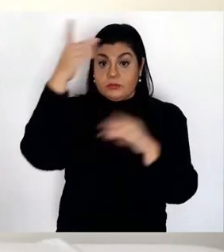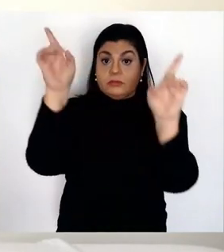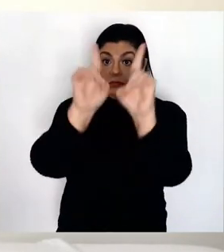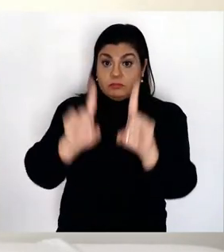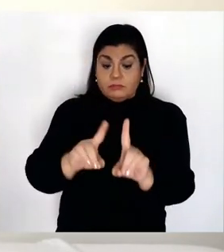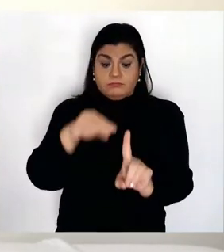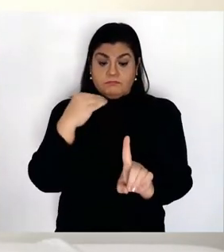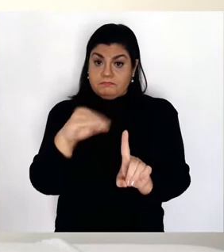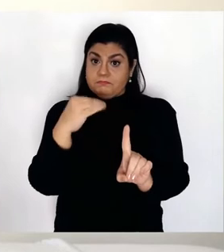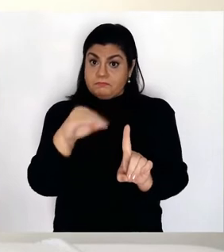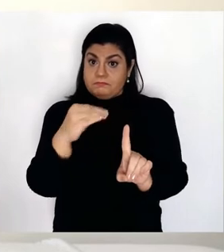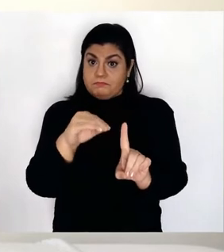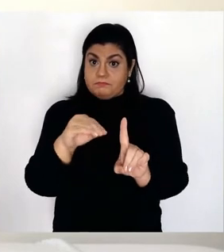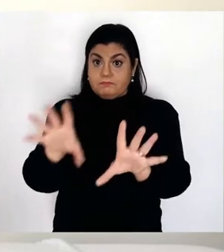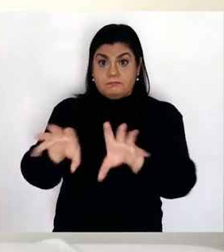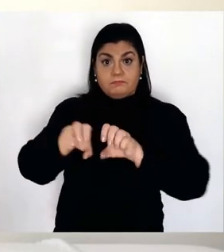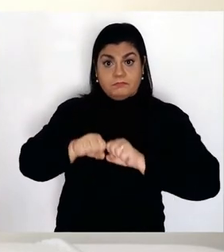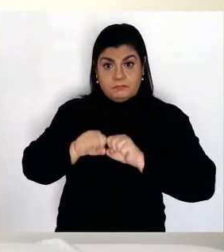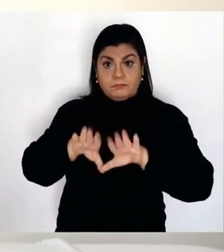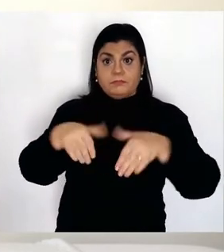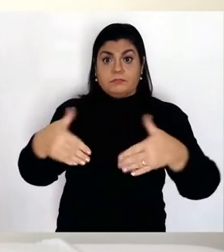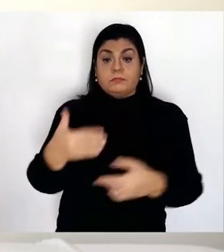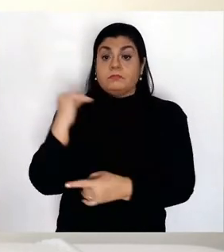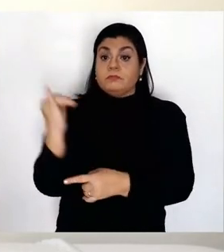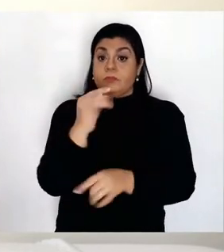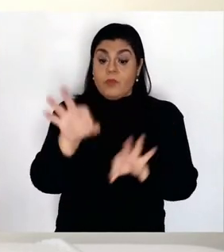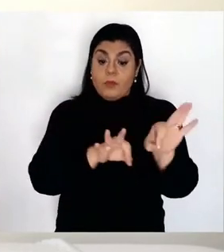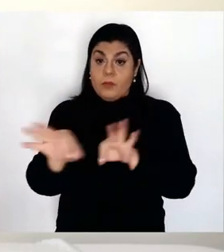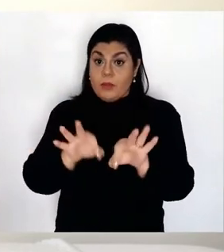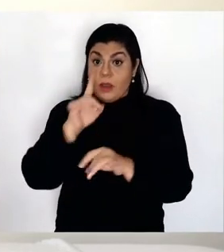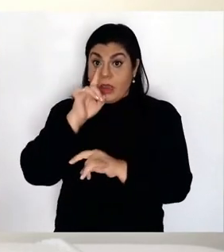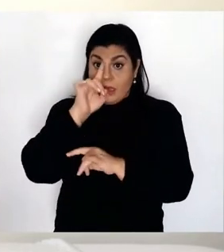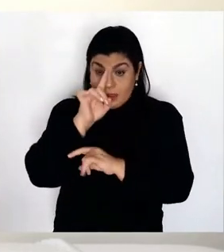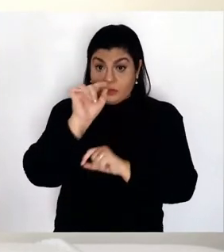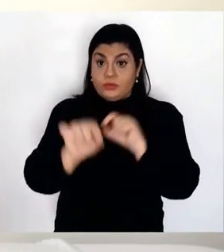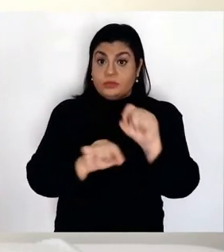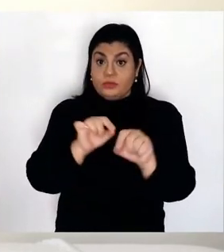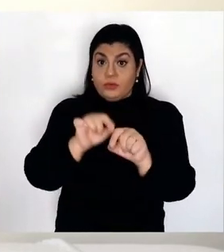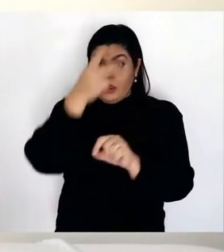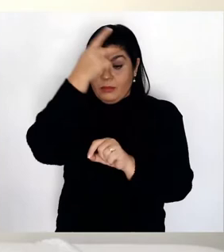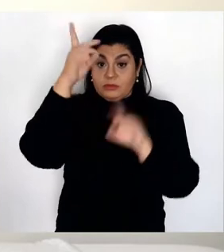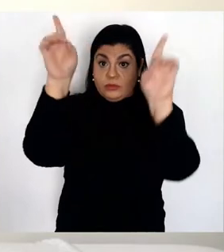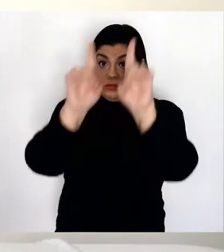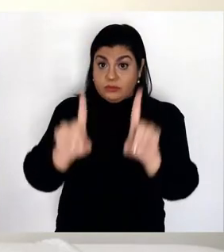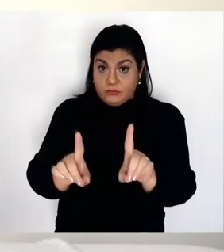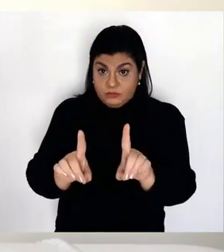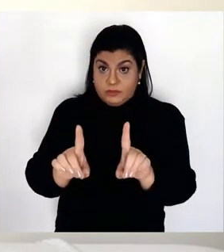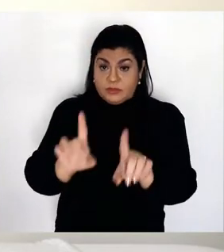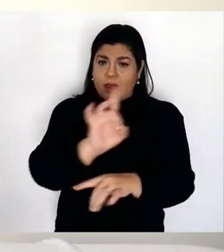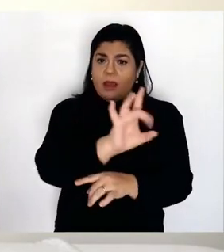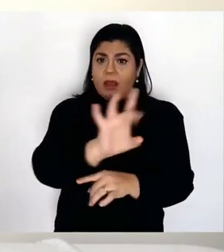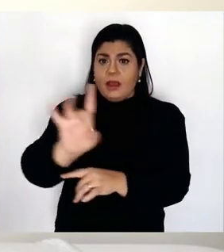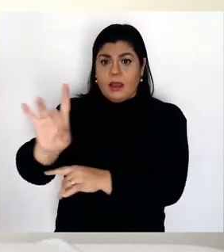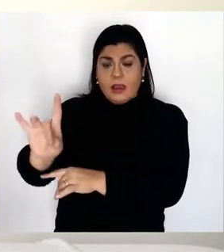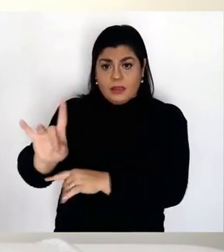têm vulnerabilidade pelo contágio. Então, é importante ser feito um plano de contingências para as pessoas com deficiências que seja levado em